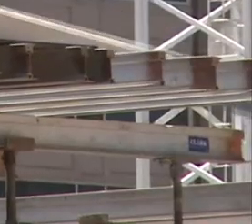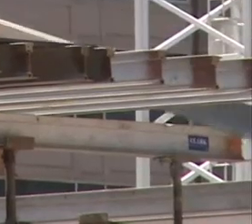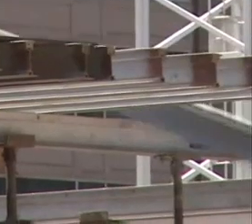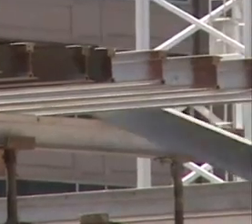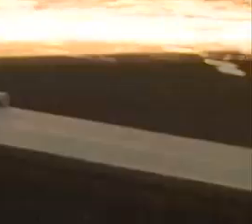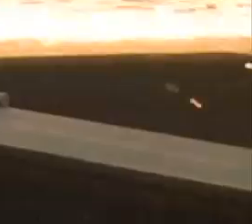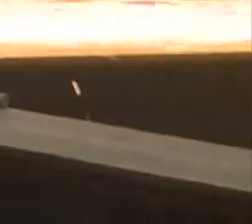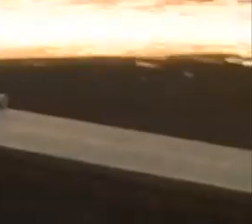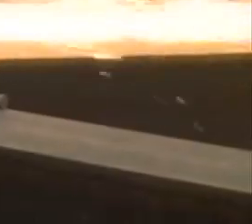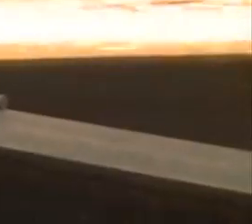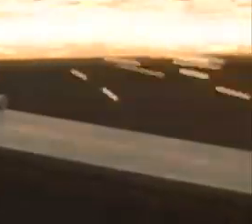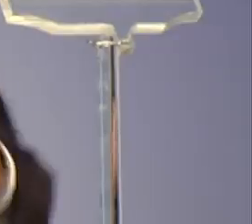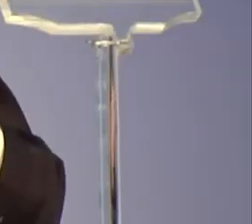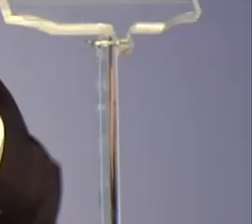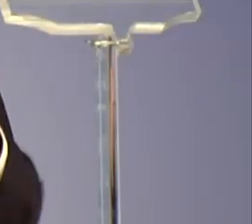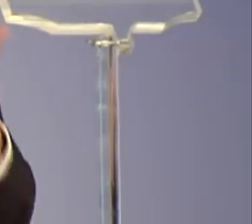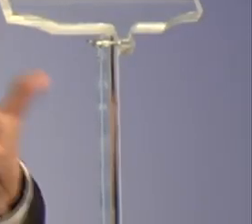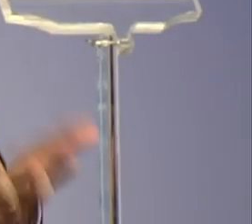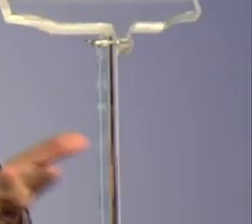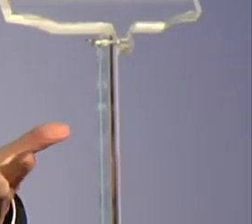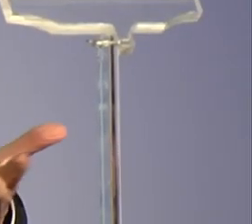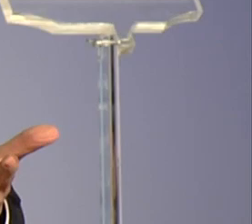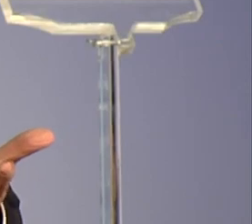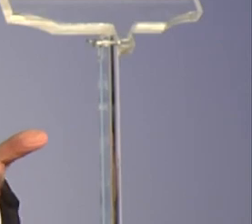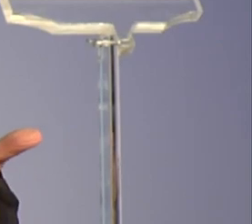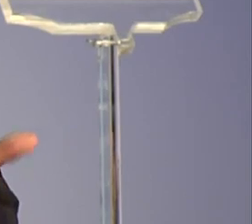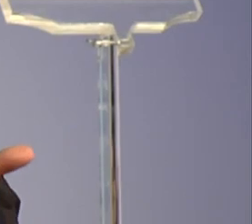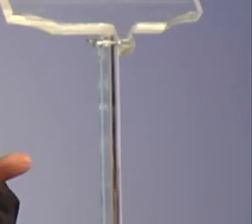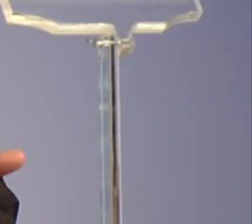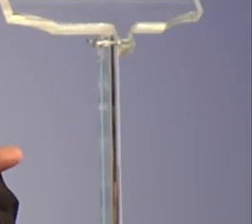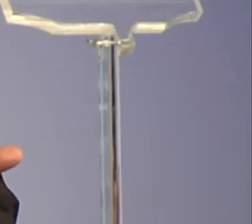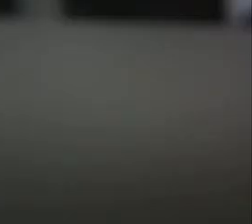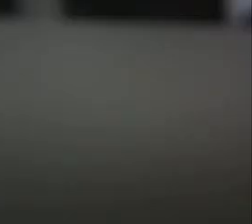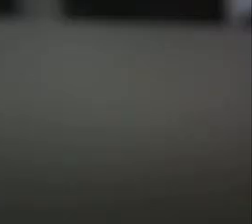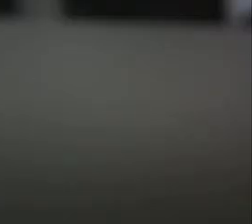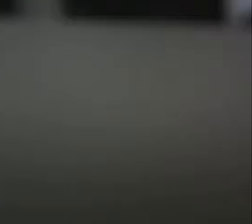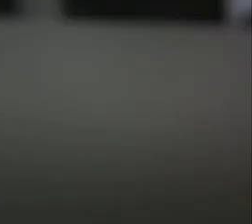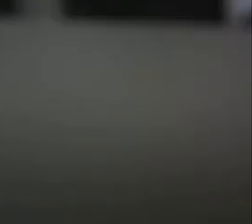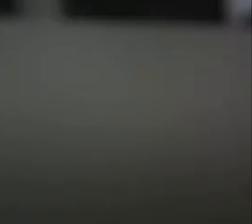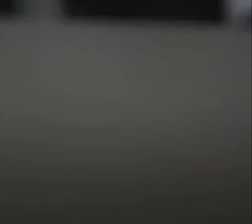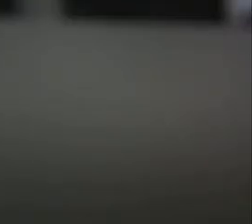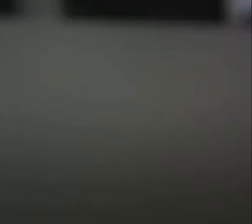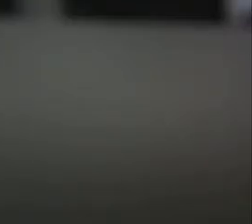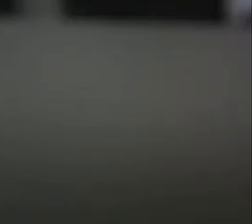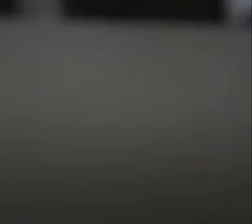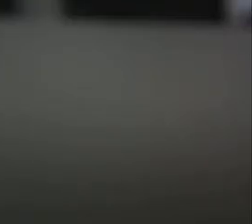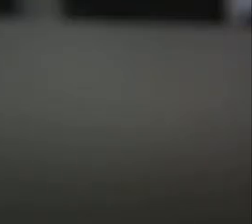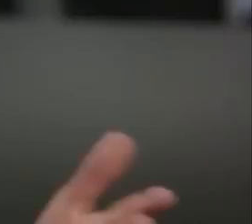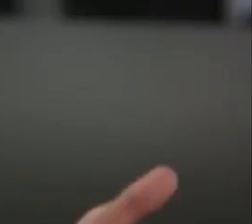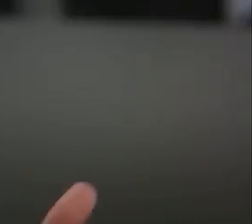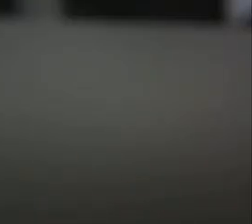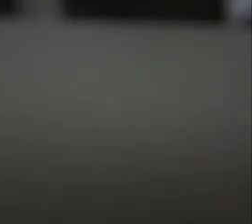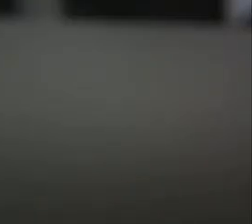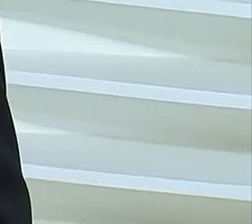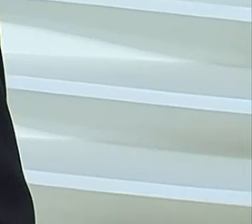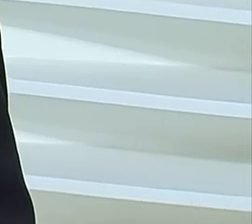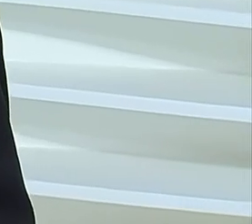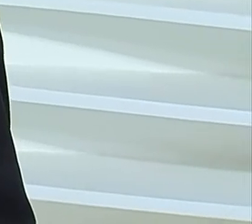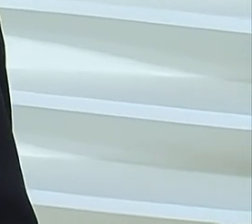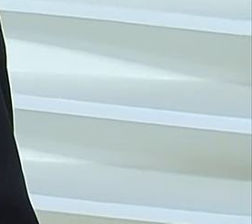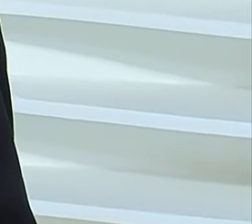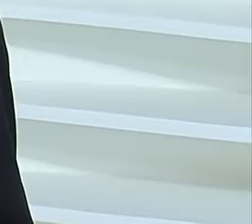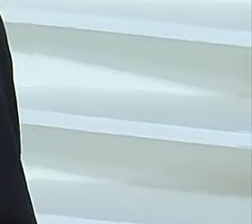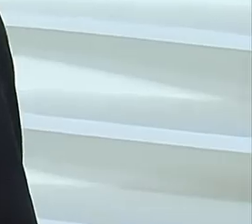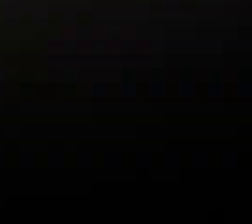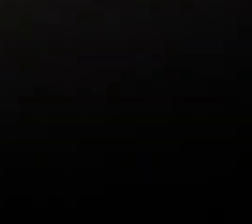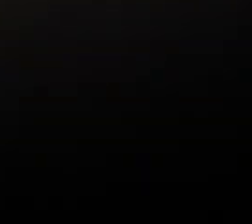empregos? Quem responde ao ex-ministro da Fazenda e atual secretário da Fazenda de São Paulo,